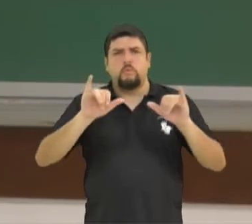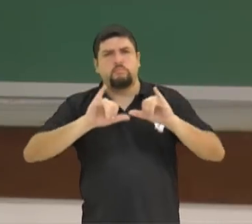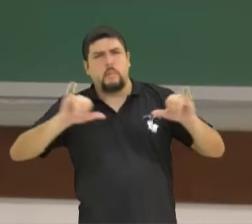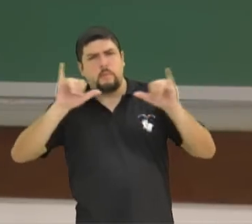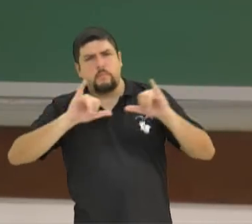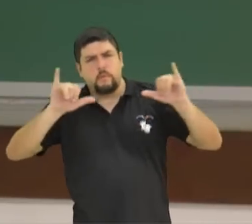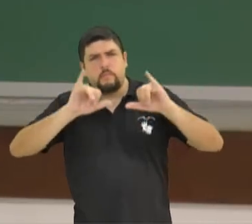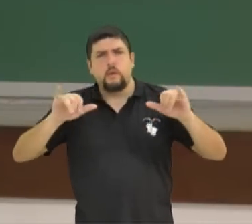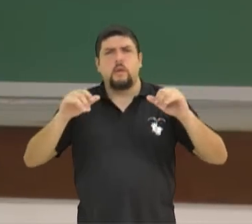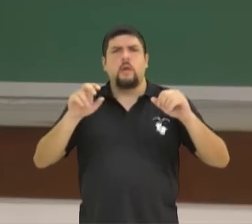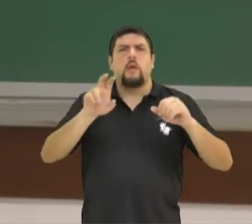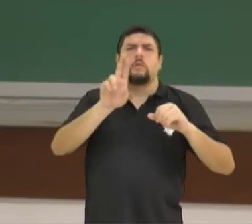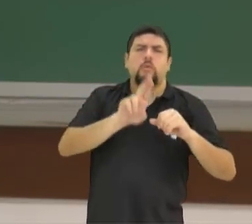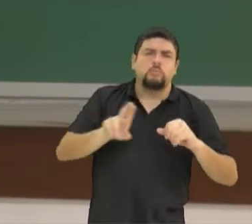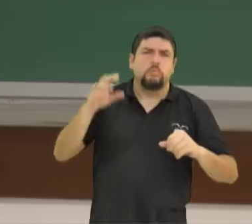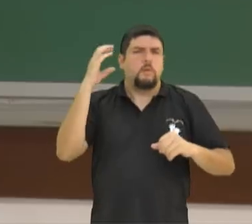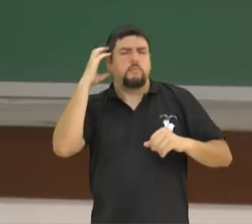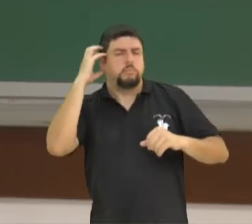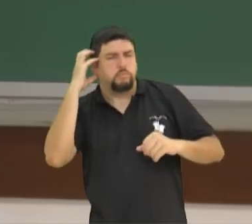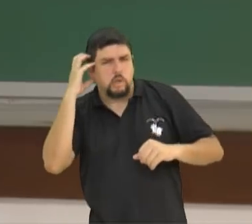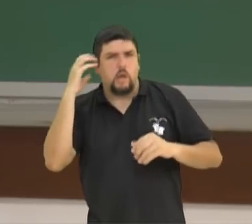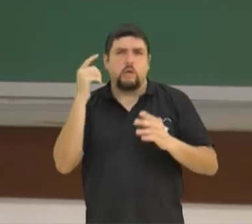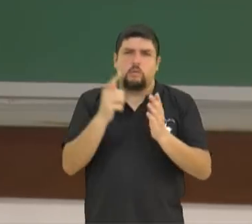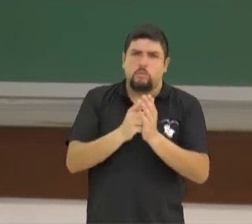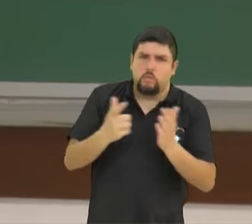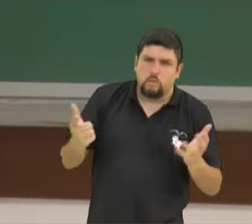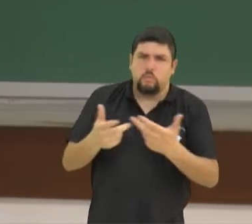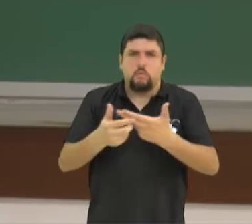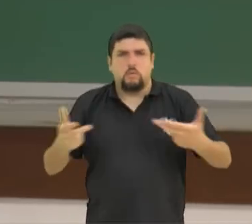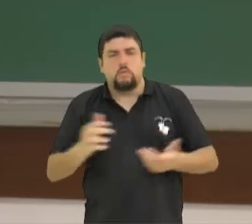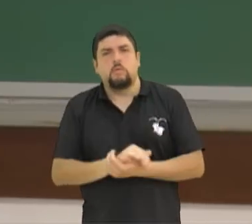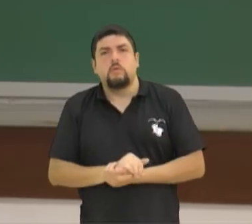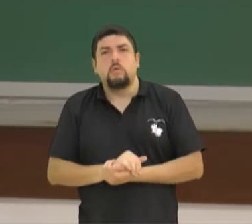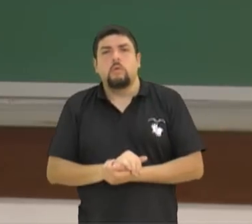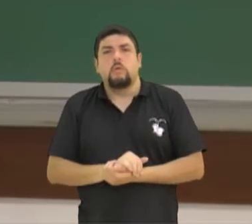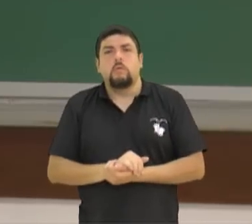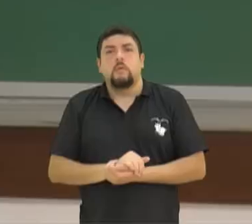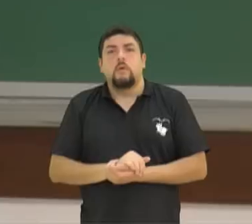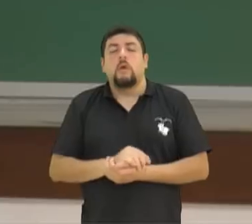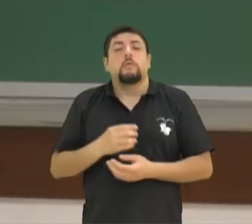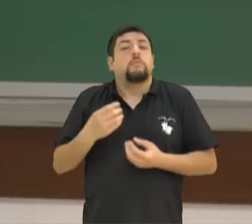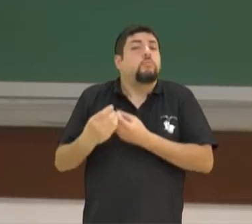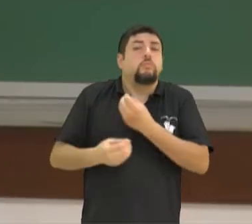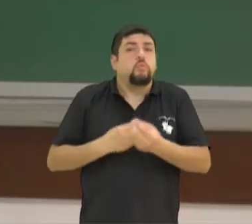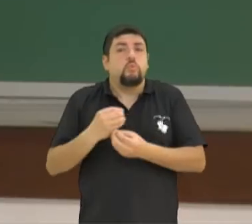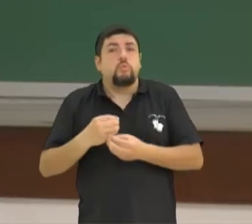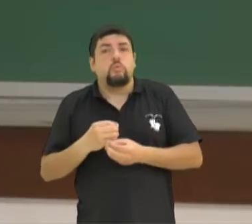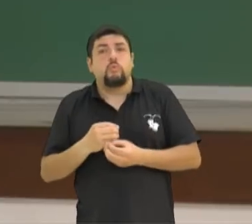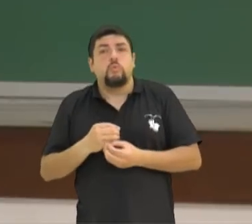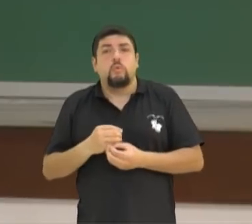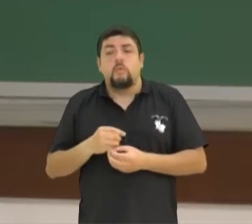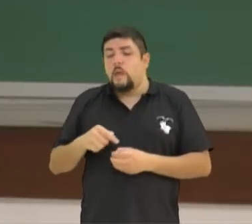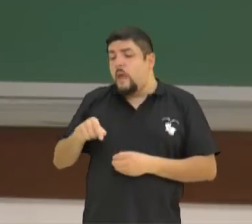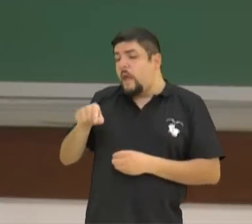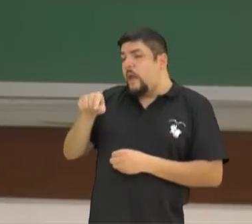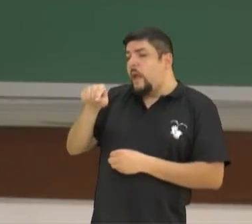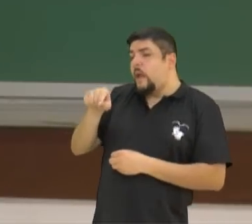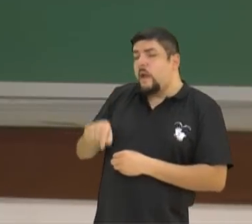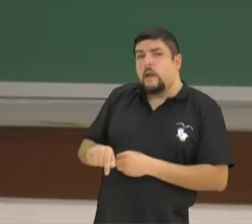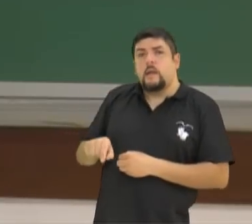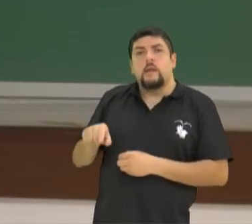publicidade, para fazer campanhas publicitárias, né? E a gente acaba se apropriando, né, dessa logomarca